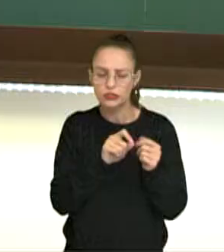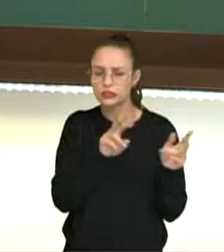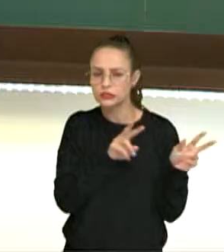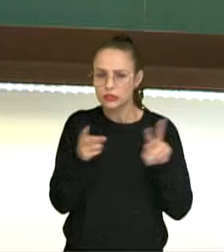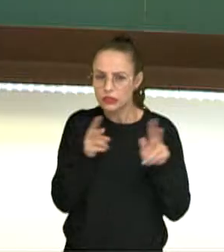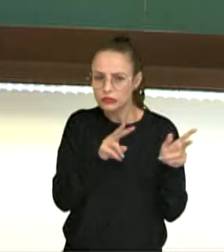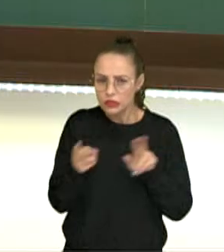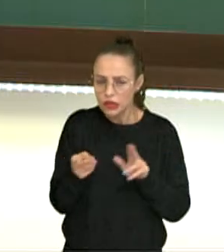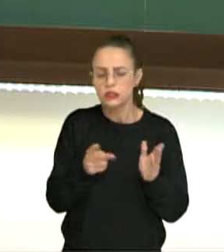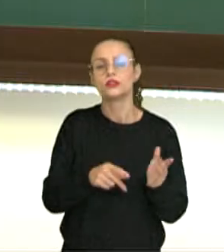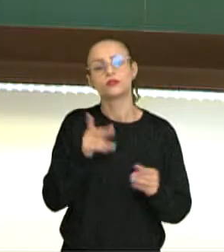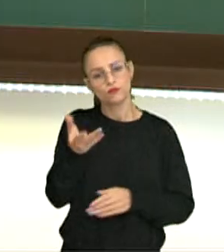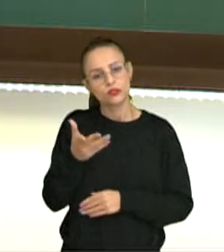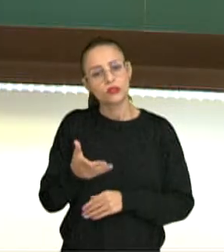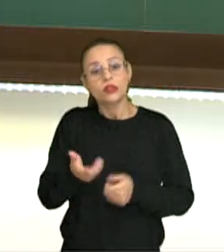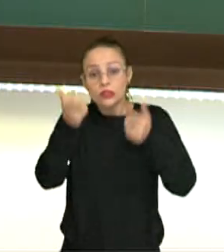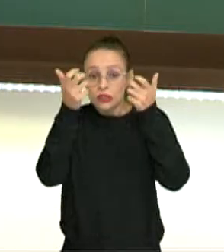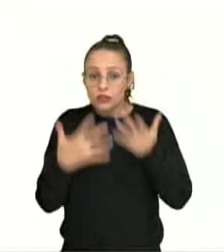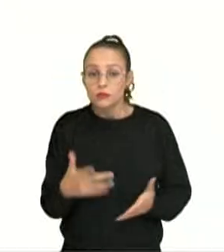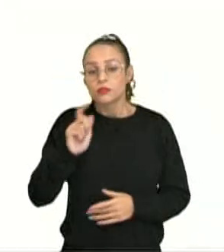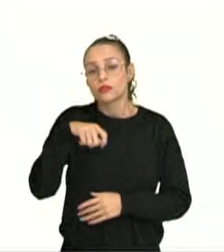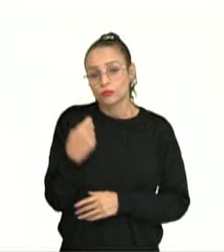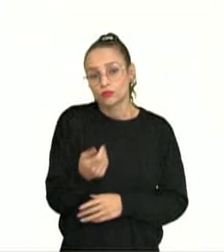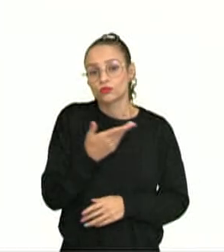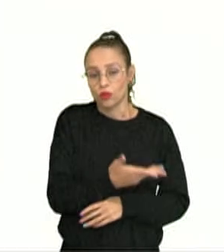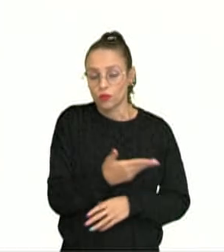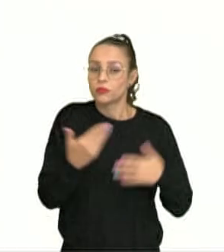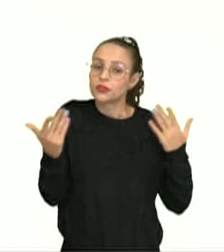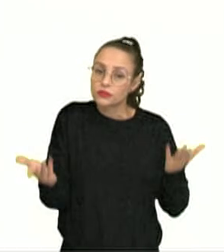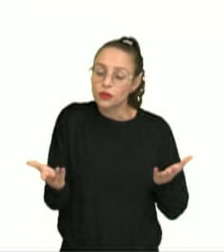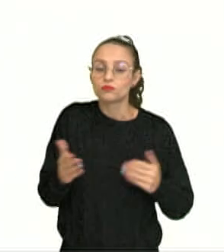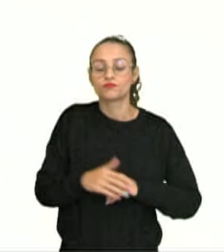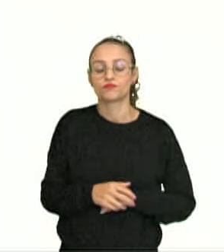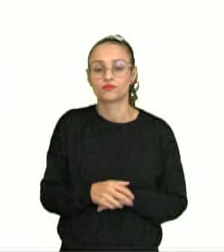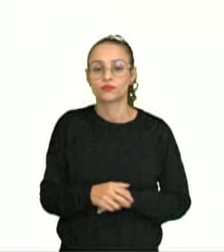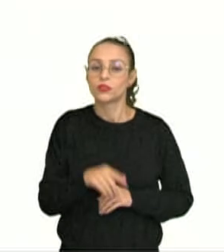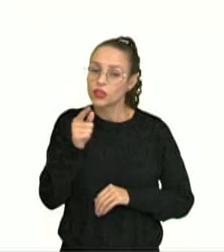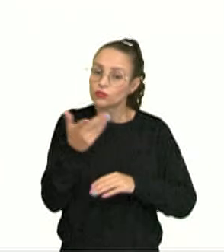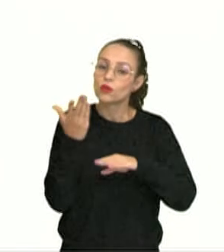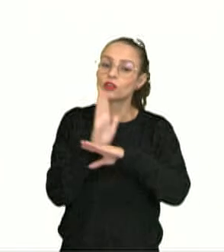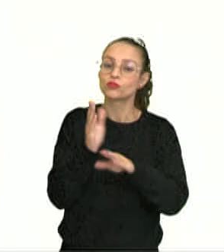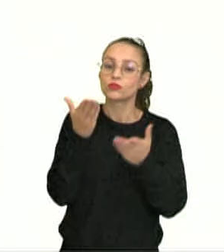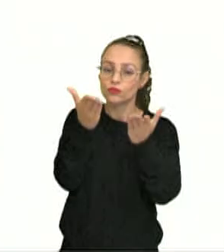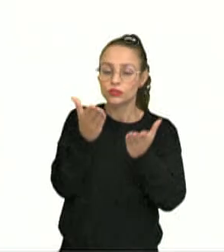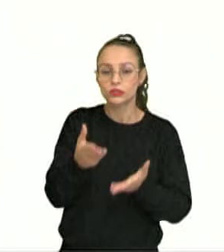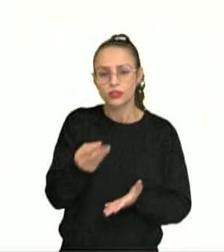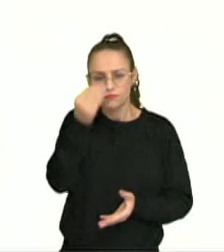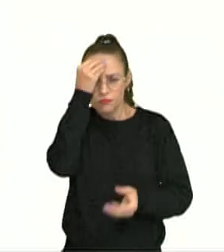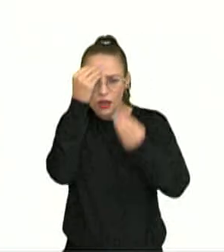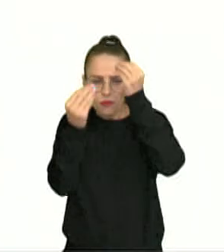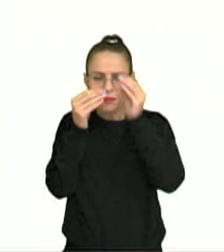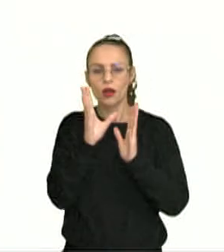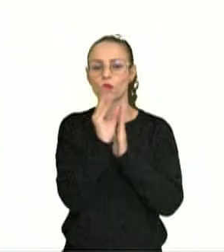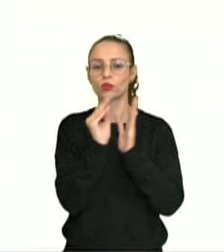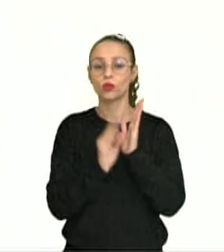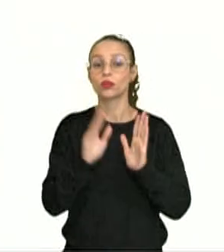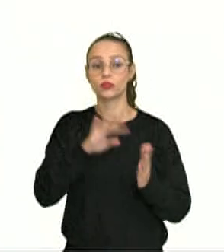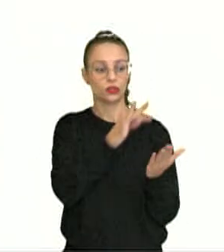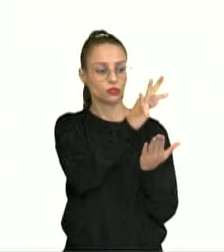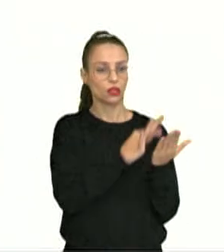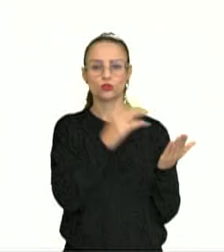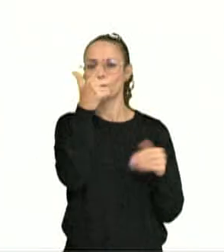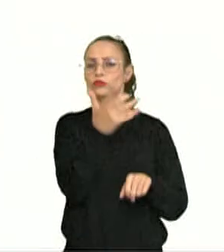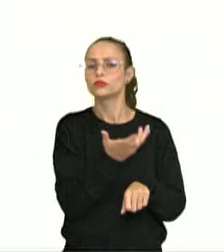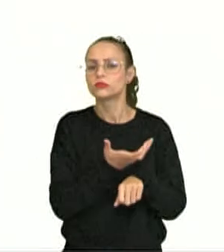você está se forçando a explicar a matéria. Então, isso ajuda para você a fixar o conteúdo. Às vezes tem um texto lá de